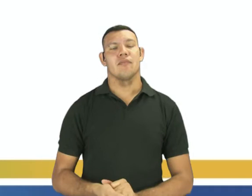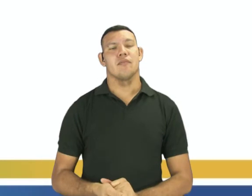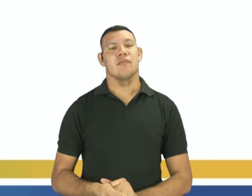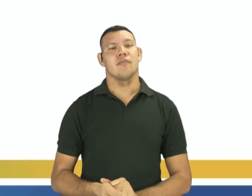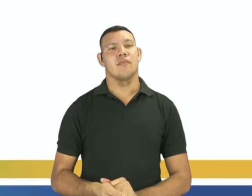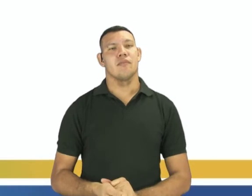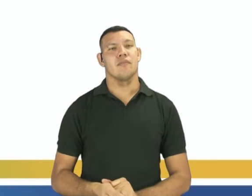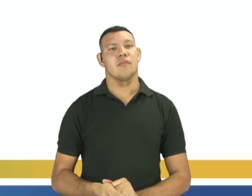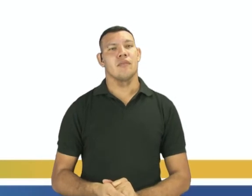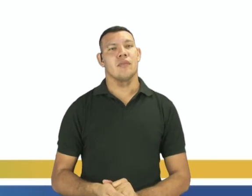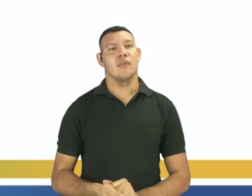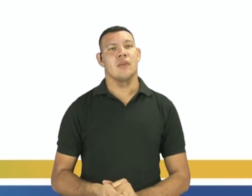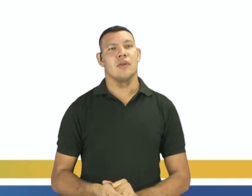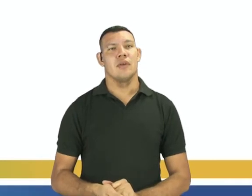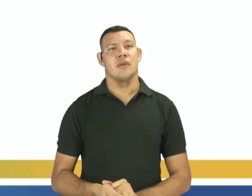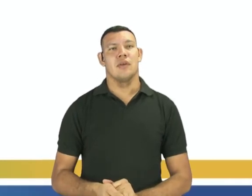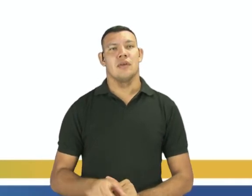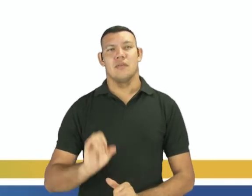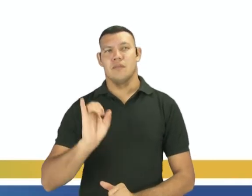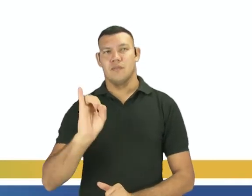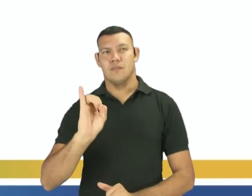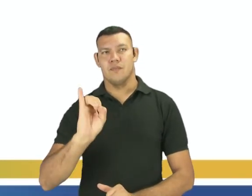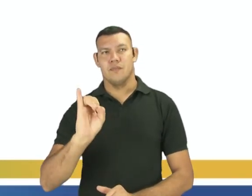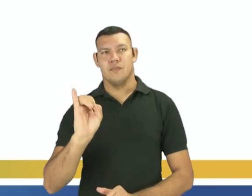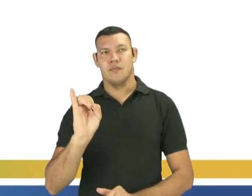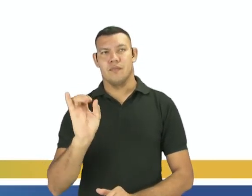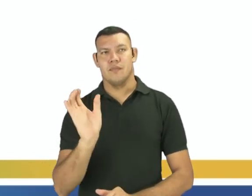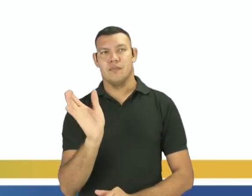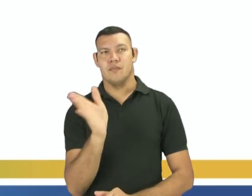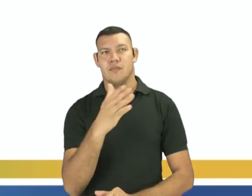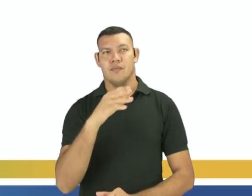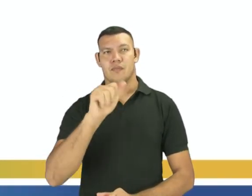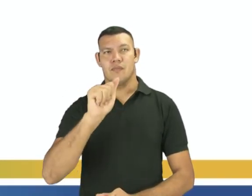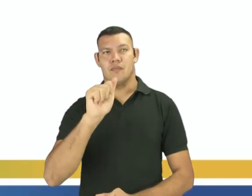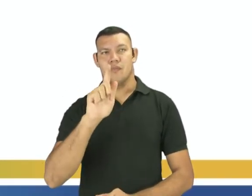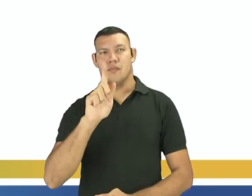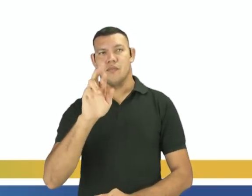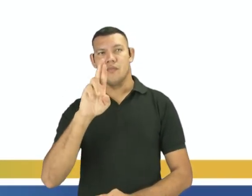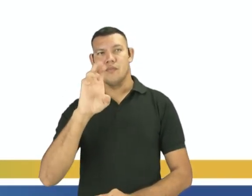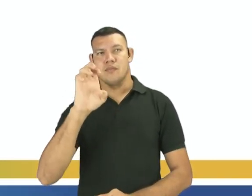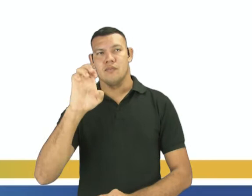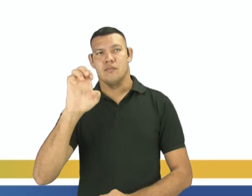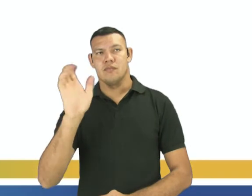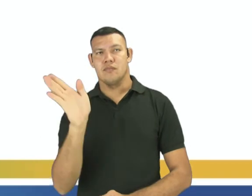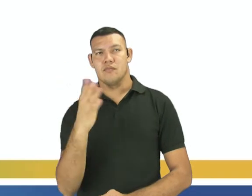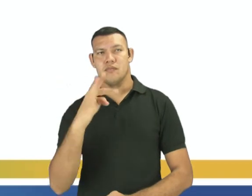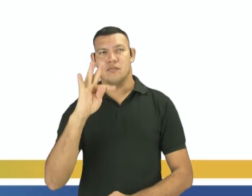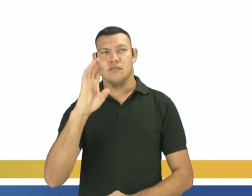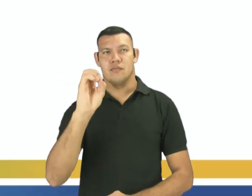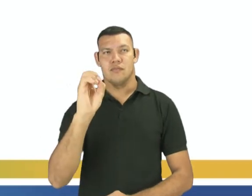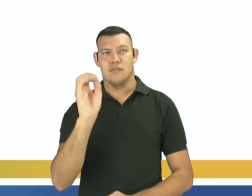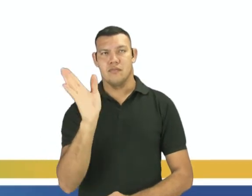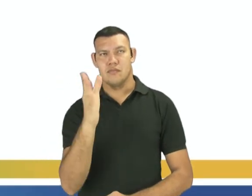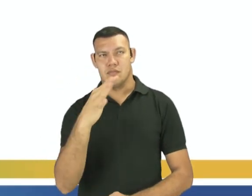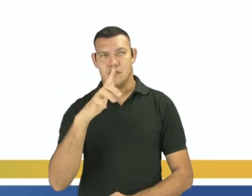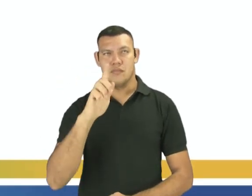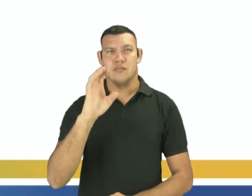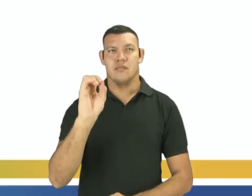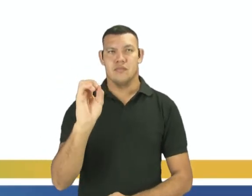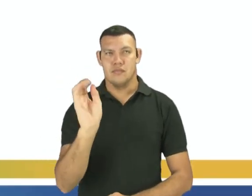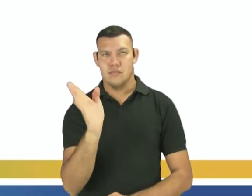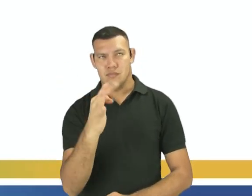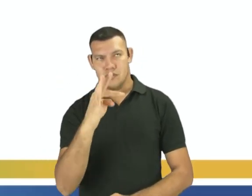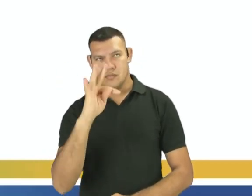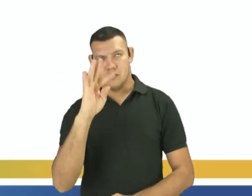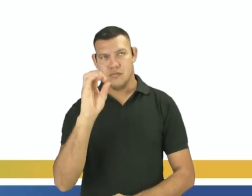Exemplo. Primeiro, I agree. Você está vendo ali o agree, ali no início. To go to a party with my friends. O verbo é o